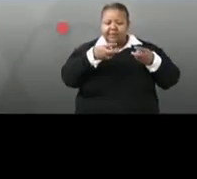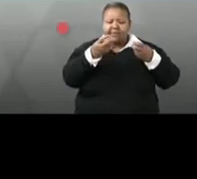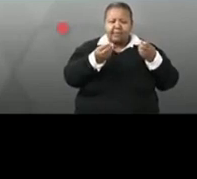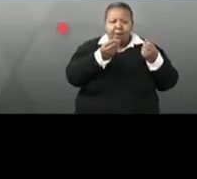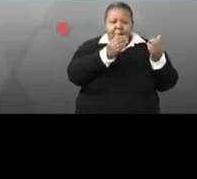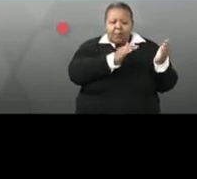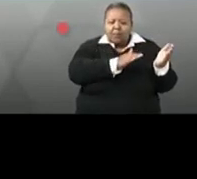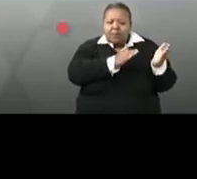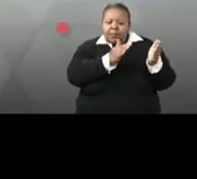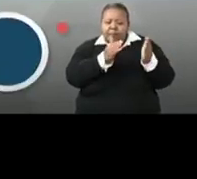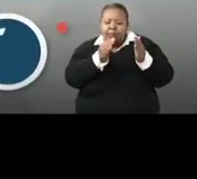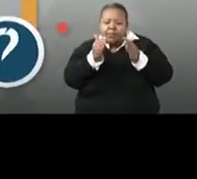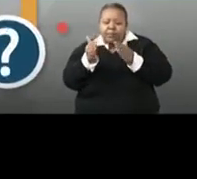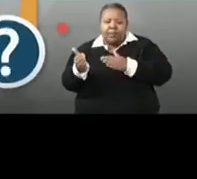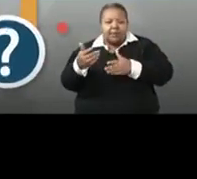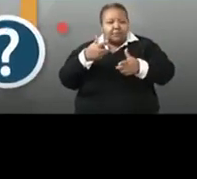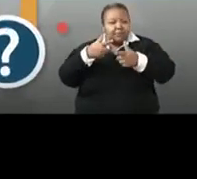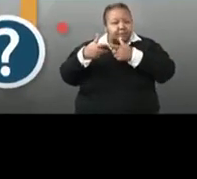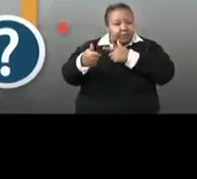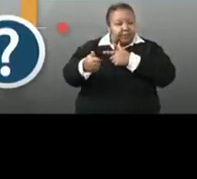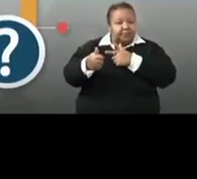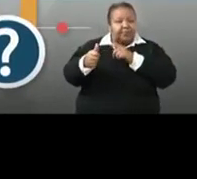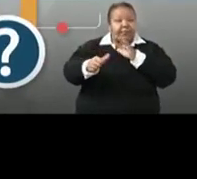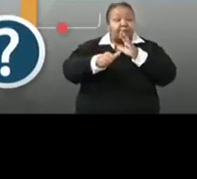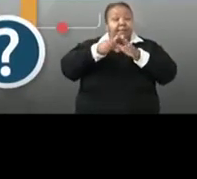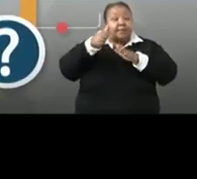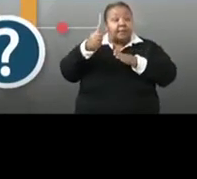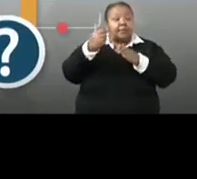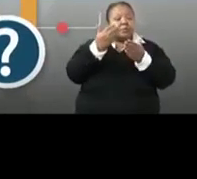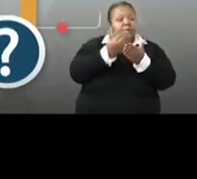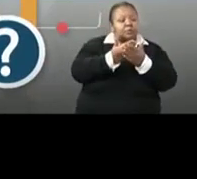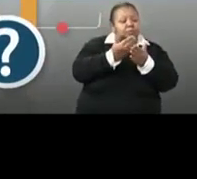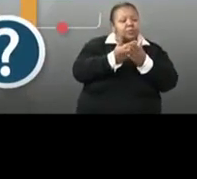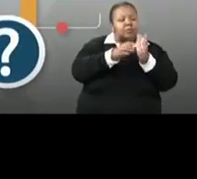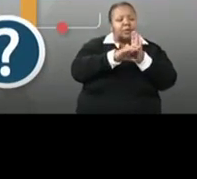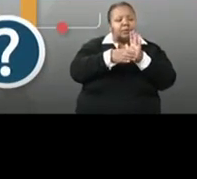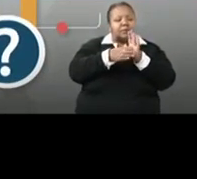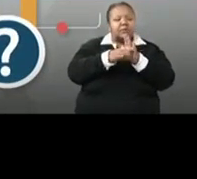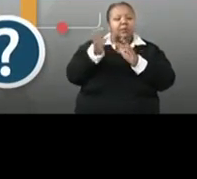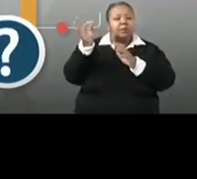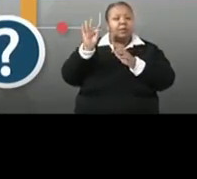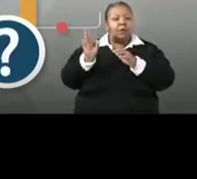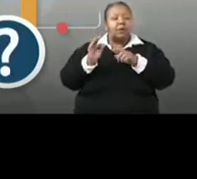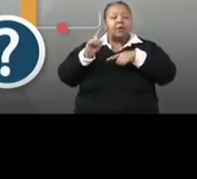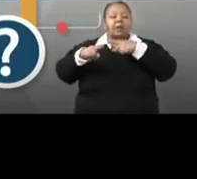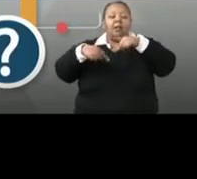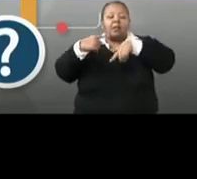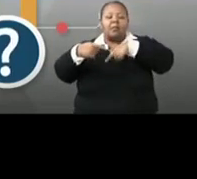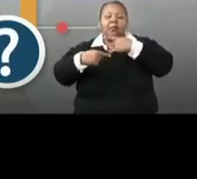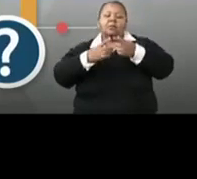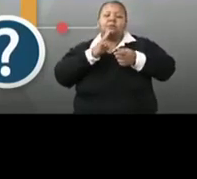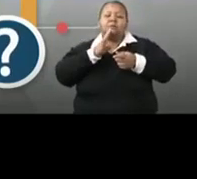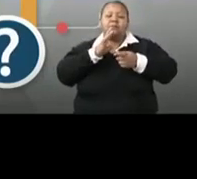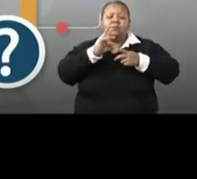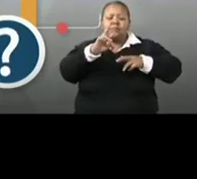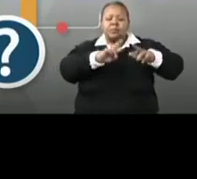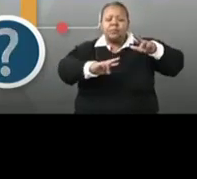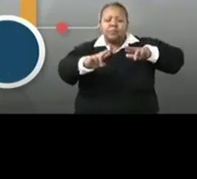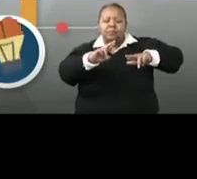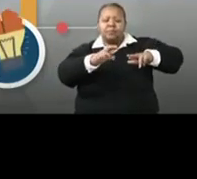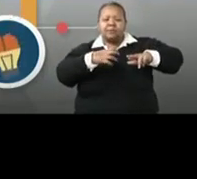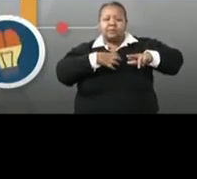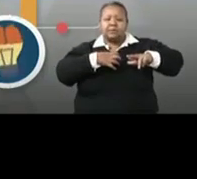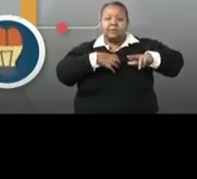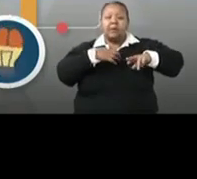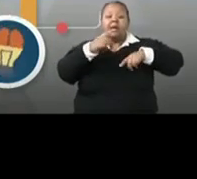traçado para obter uma solução satisfatória? Primeiro, você estuda os conceitos teóricos. Em seguida, você conhece e avalia a situação.